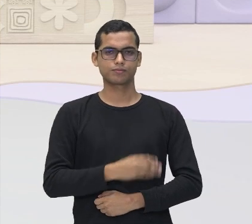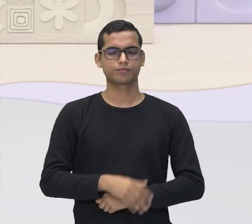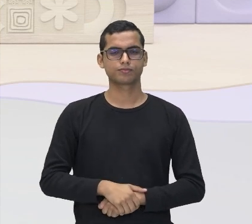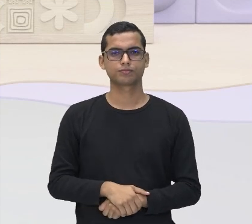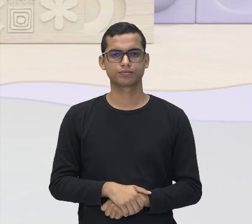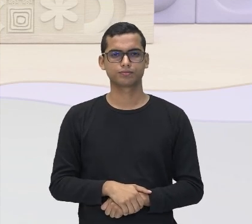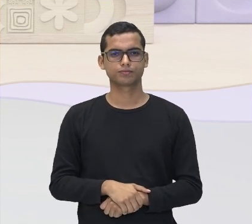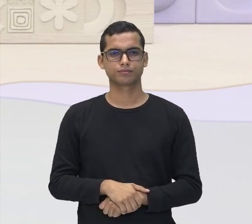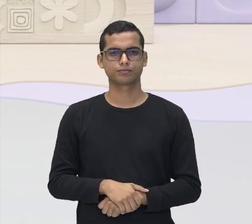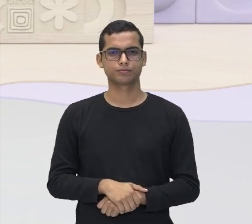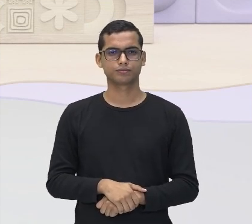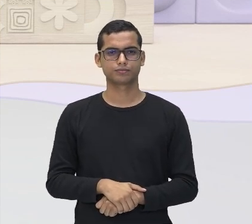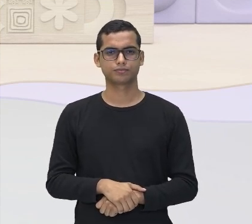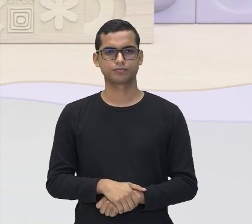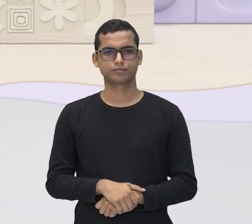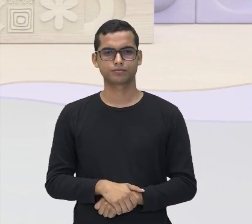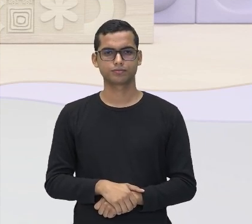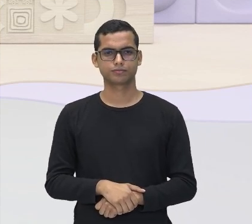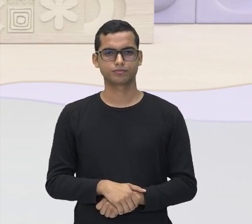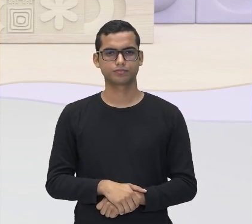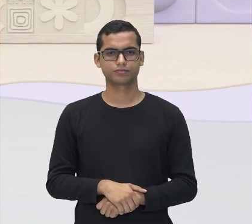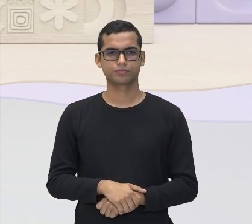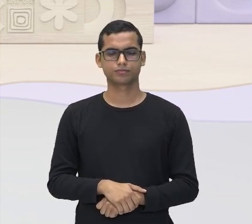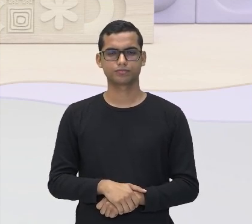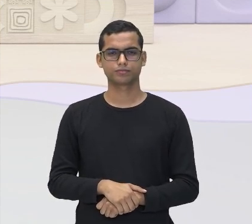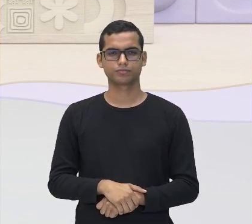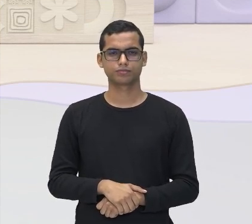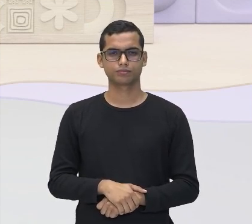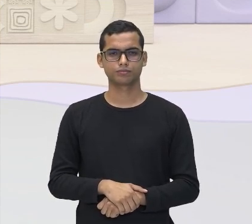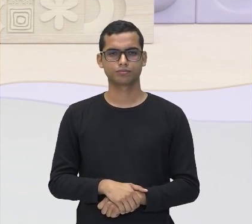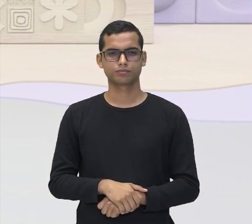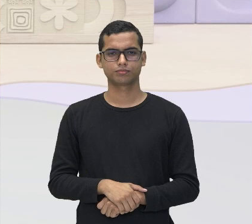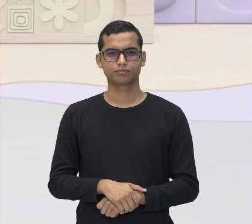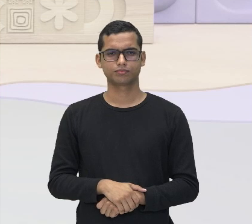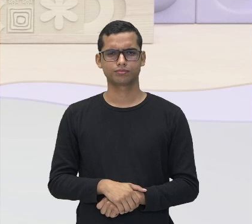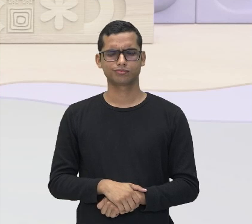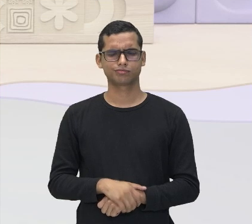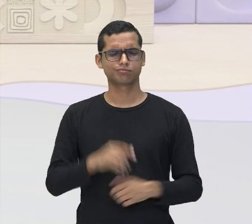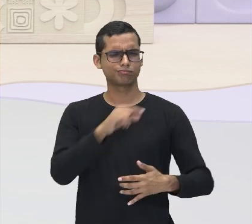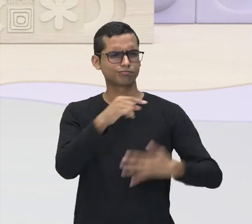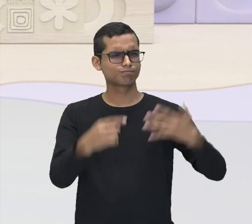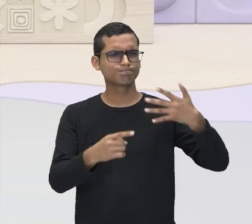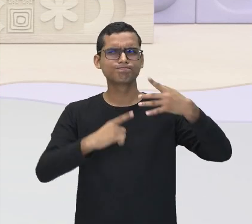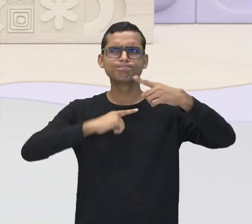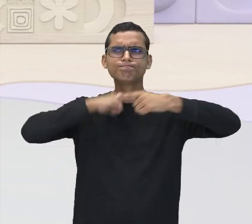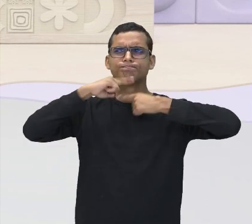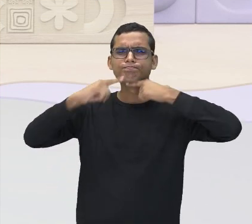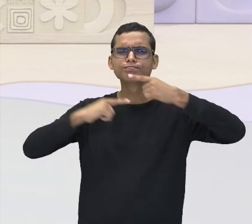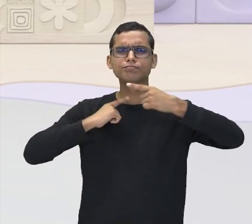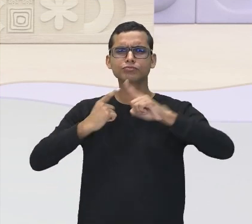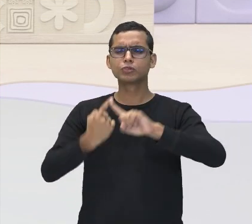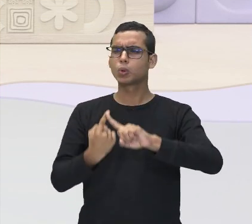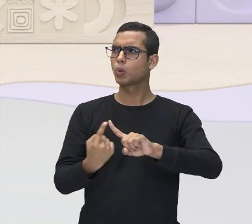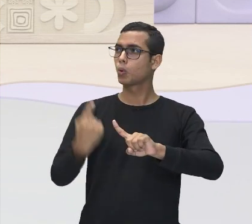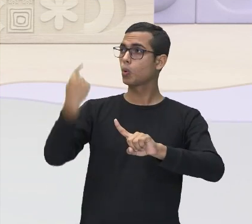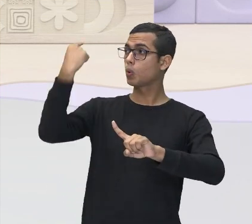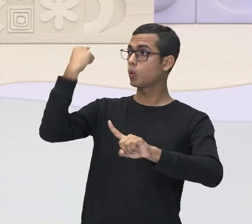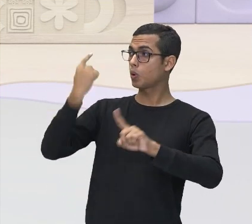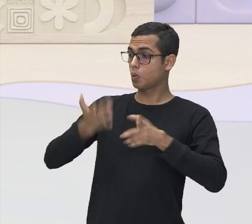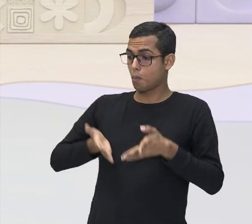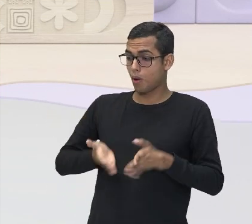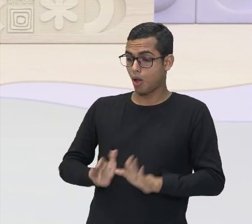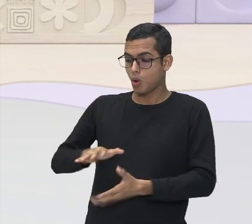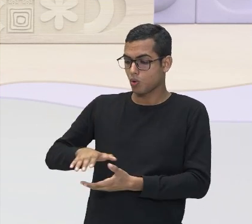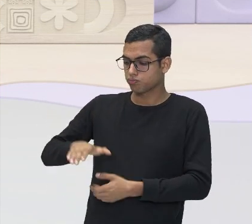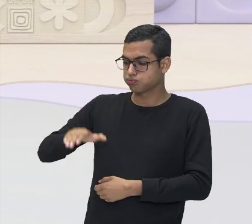Requer falarmos dessas perguntas que vão ao longo da vida, desde o nosso nascimento até o nosso suspiro,